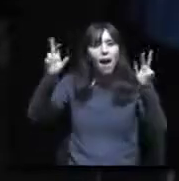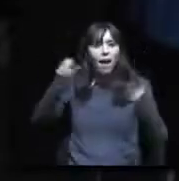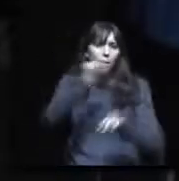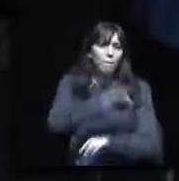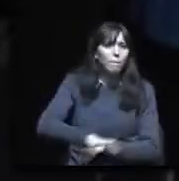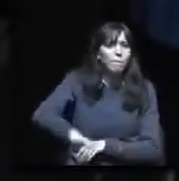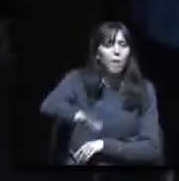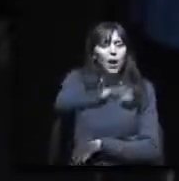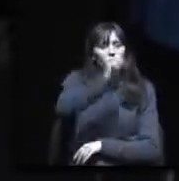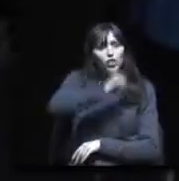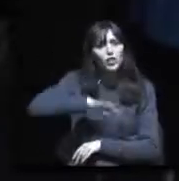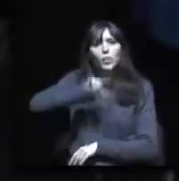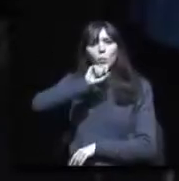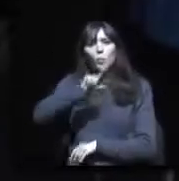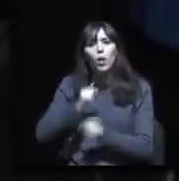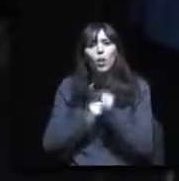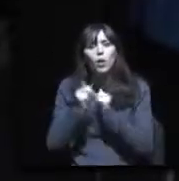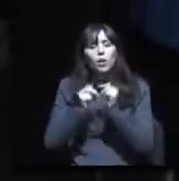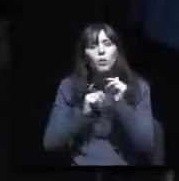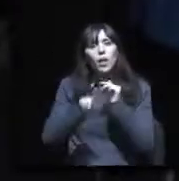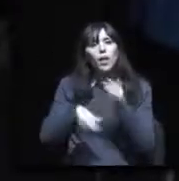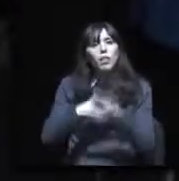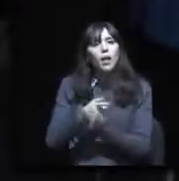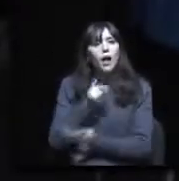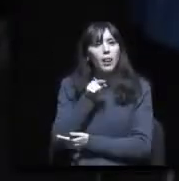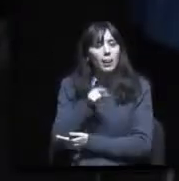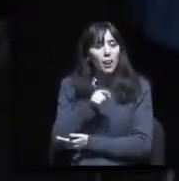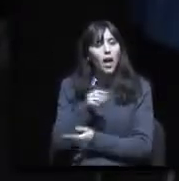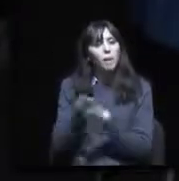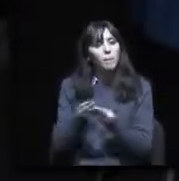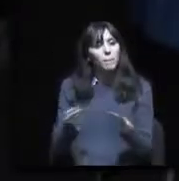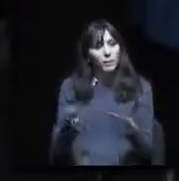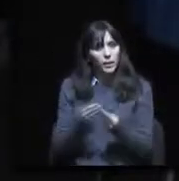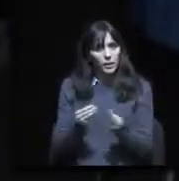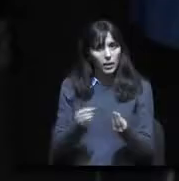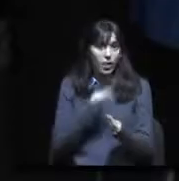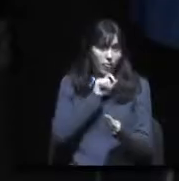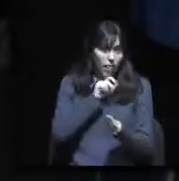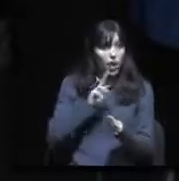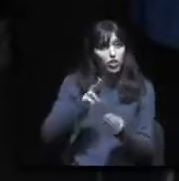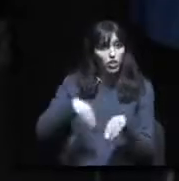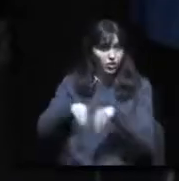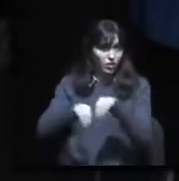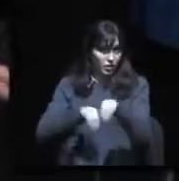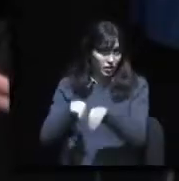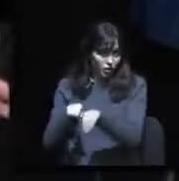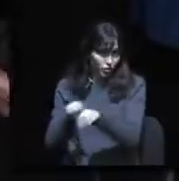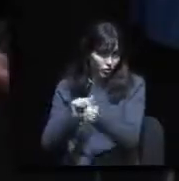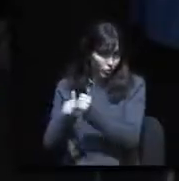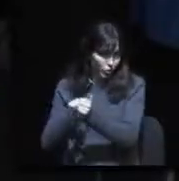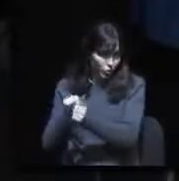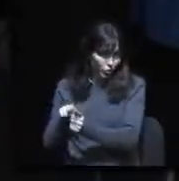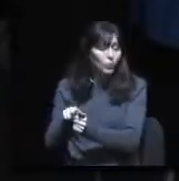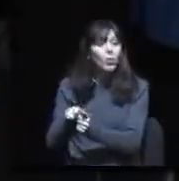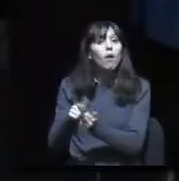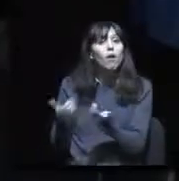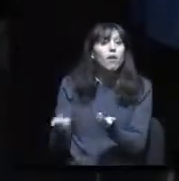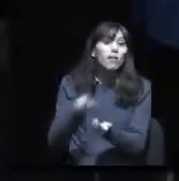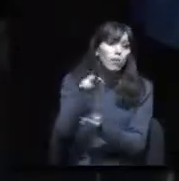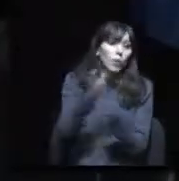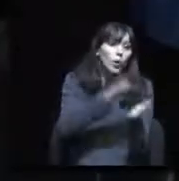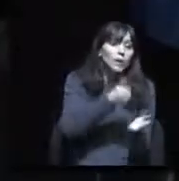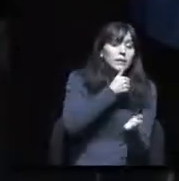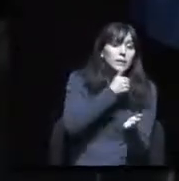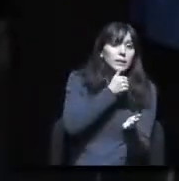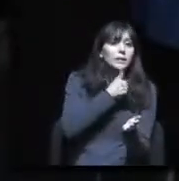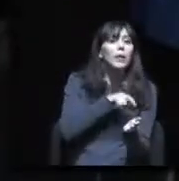parques e jardins que possam ser reabilitadas para instalar equipamentos que permitam praticar esta modalidade e que pondere também